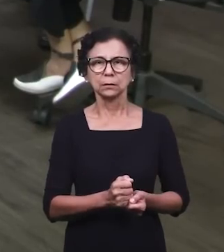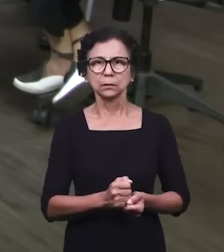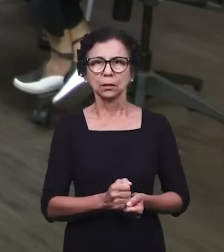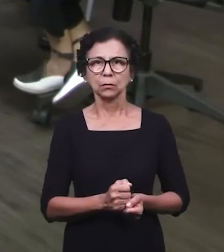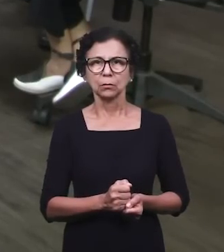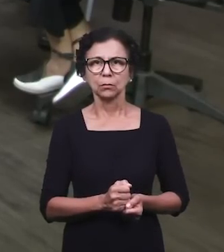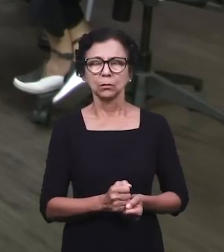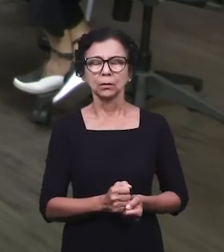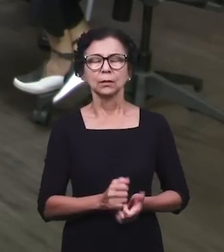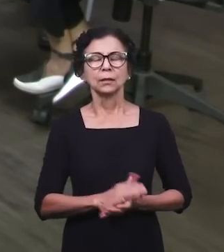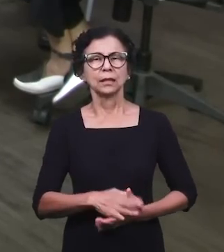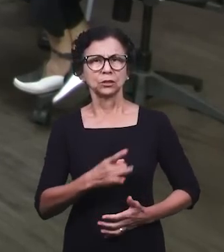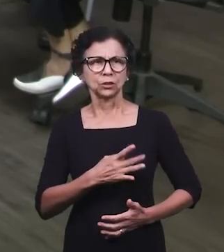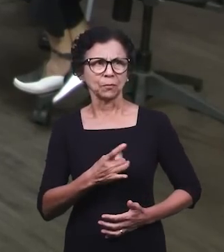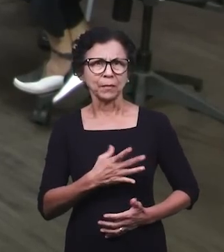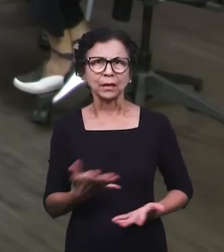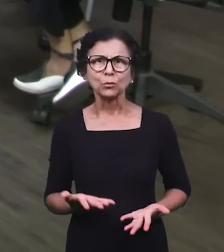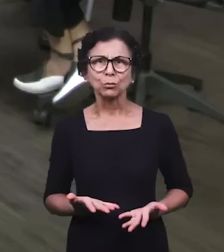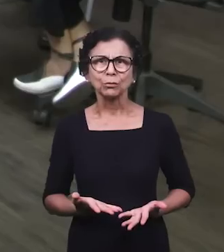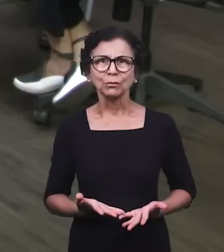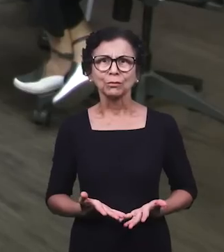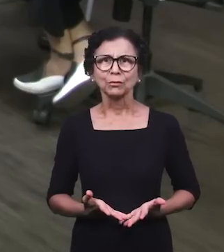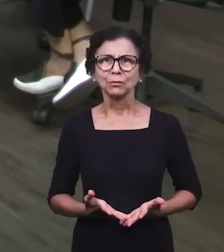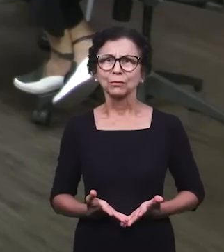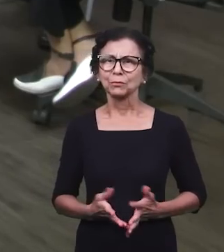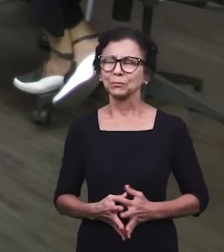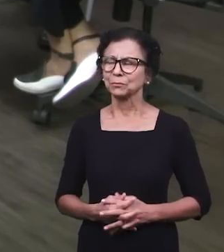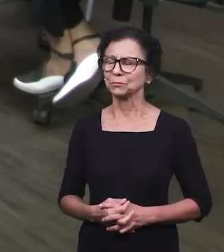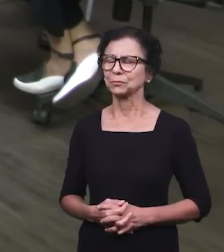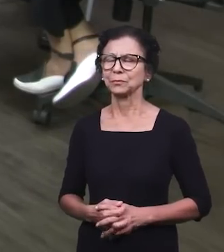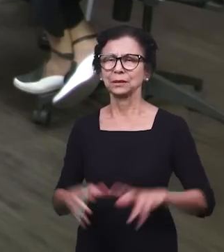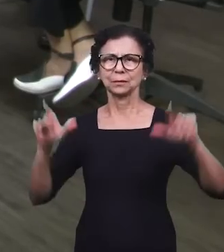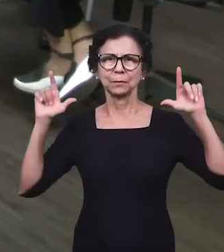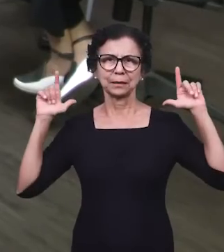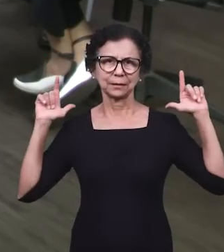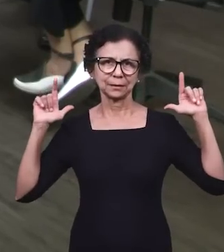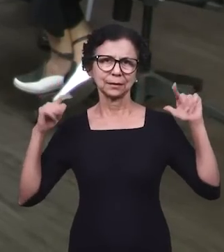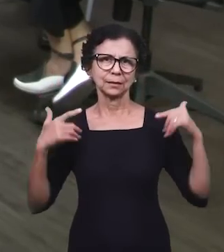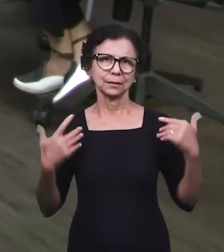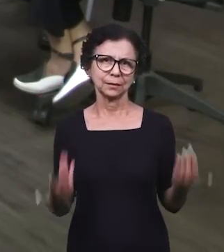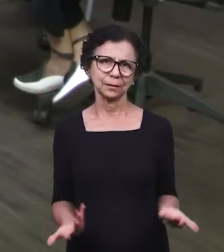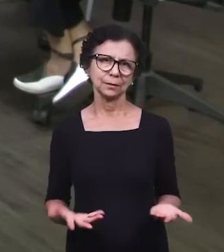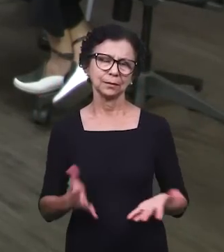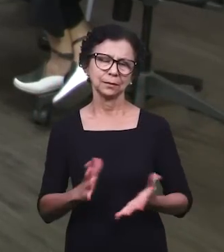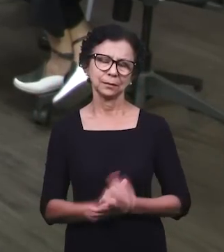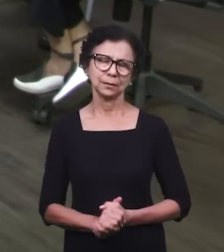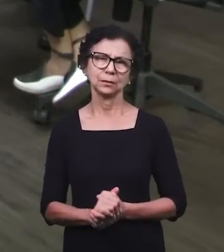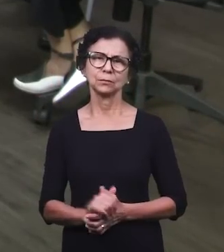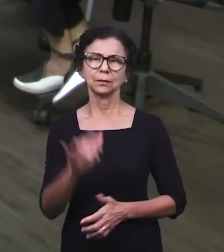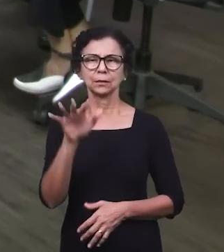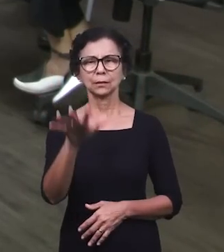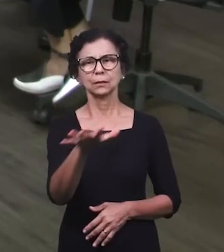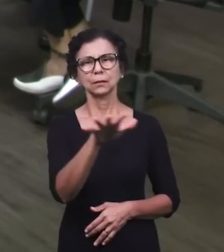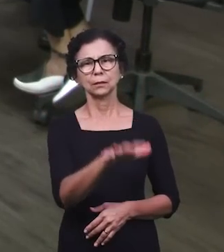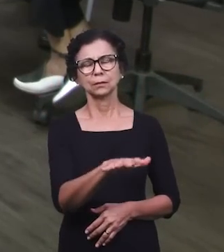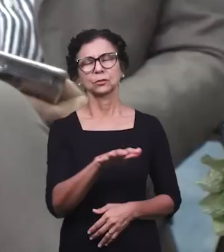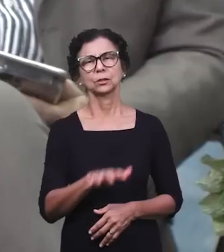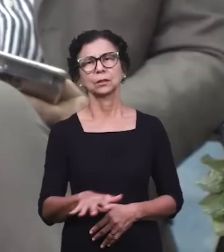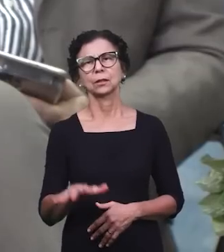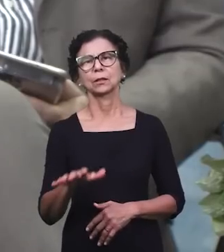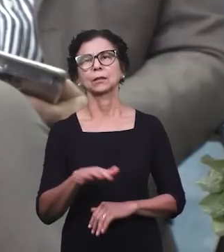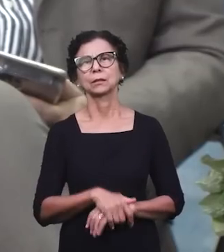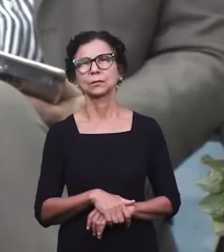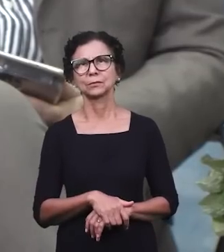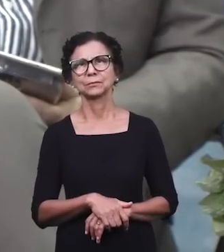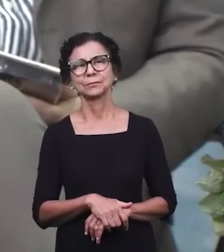da época, do local. E a gente tem no Brasil, a gente tem na nossa sociedade, no exterior, em cada região você tem esses símbolos